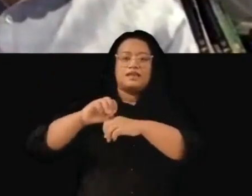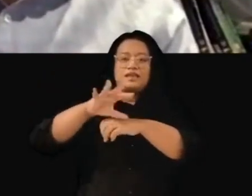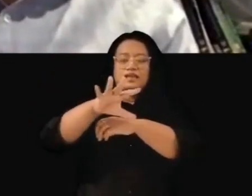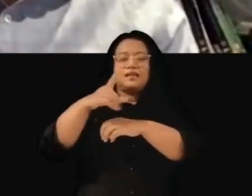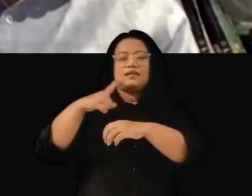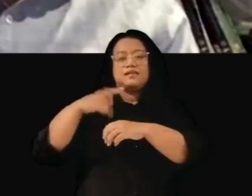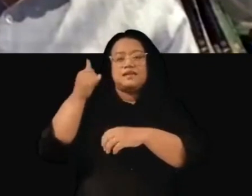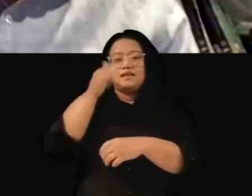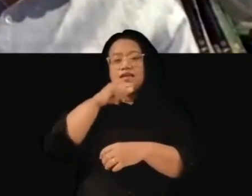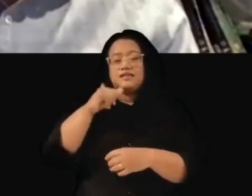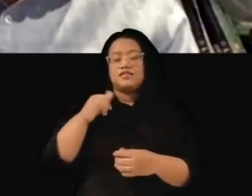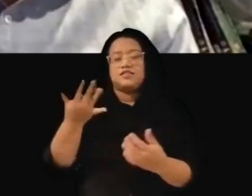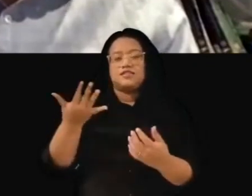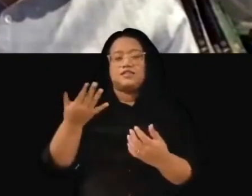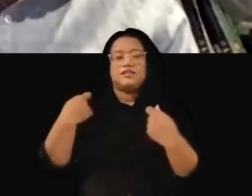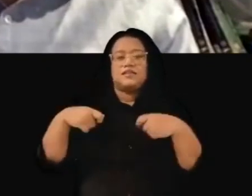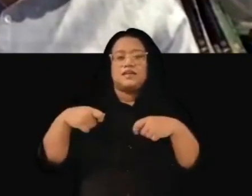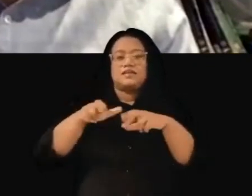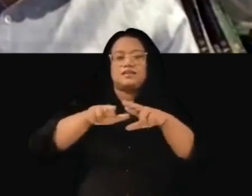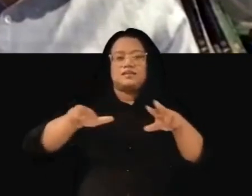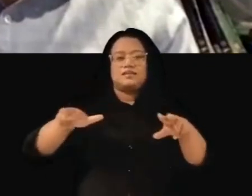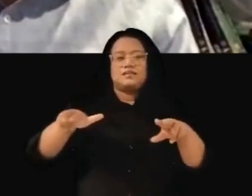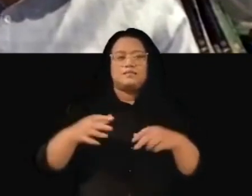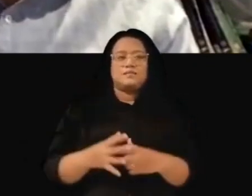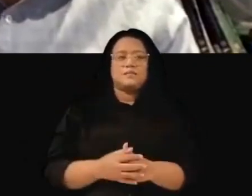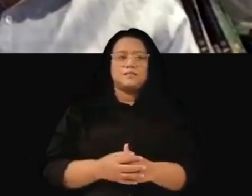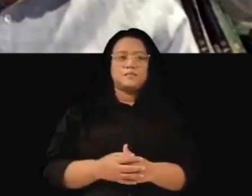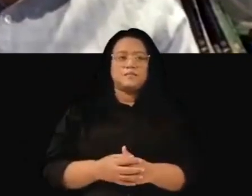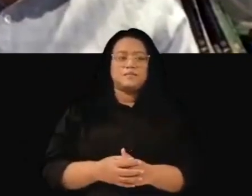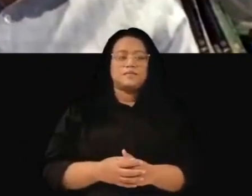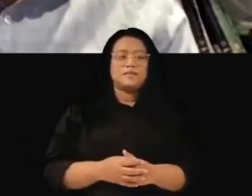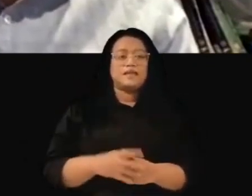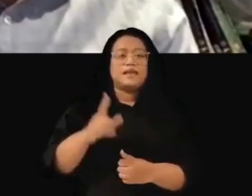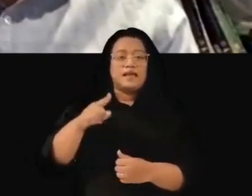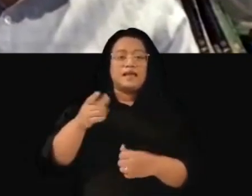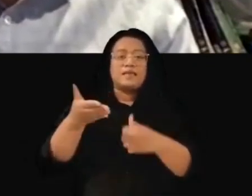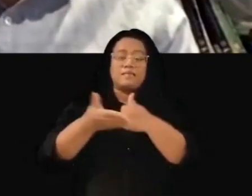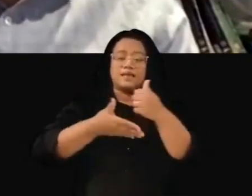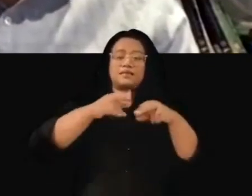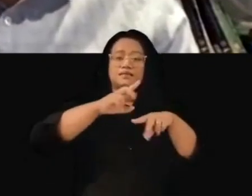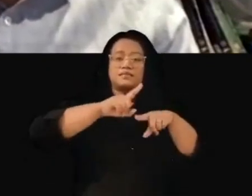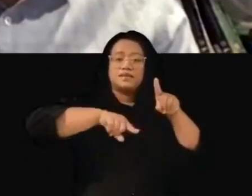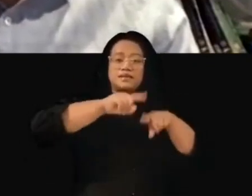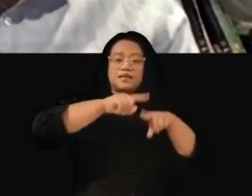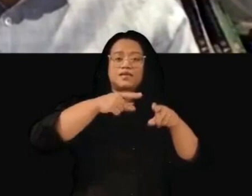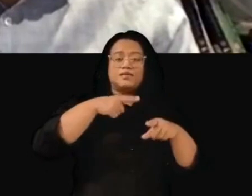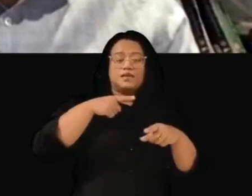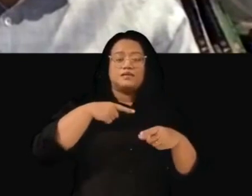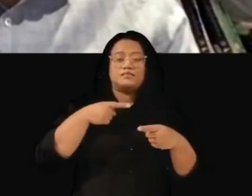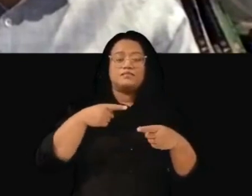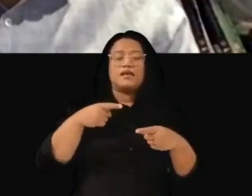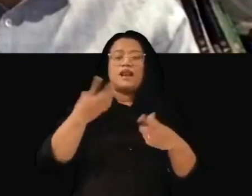energia, enfim, tudo isso tem uma base material. Então, ao contrário do que se diz, né, a sociedade contemporânea ela é